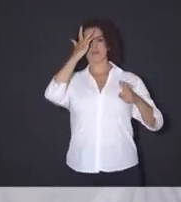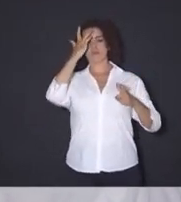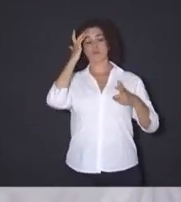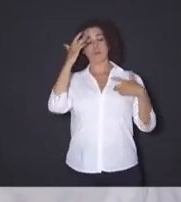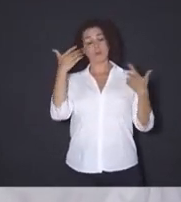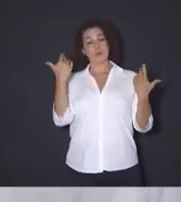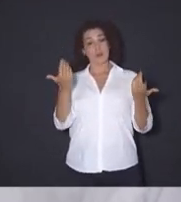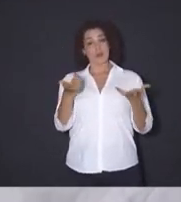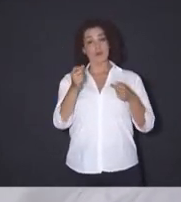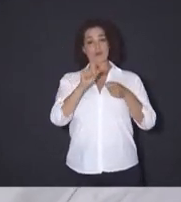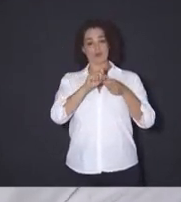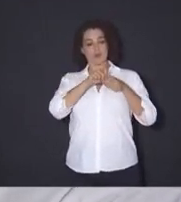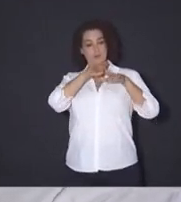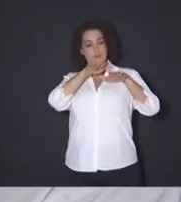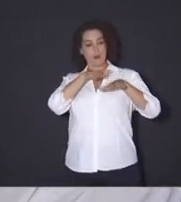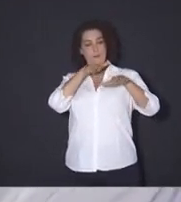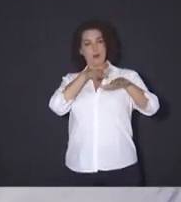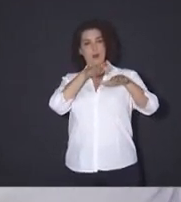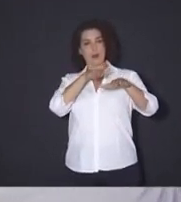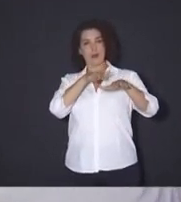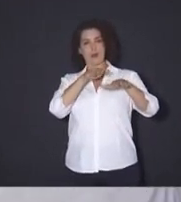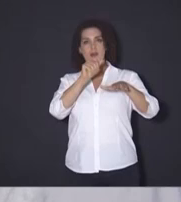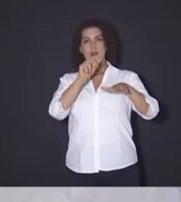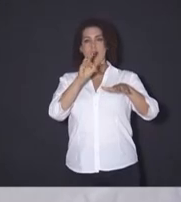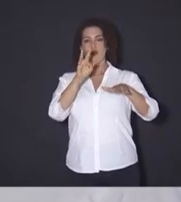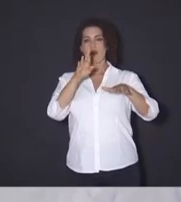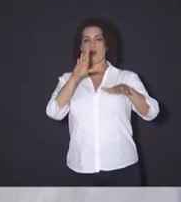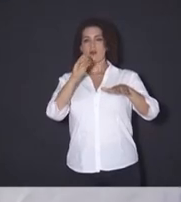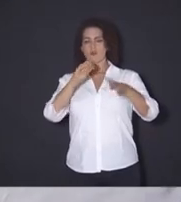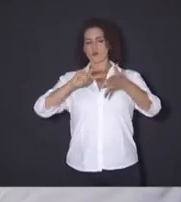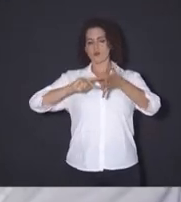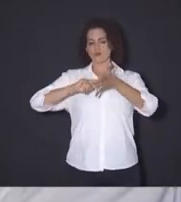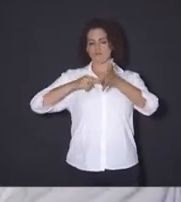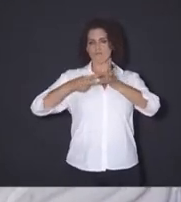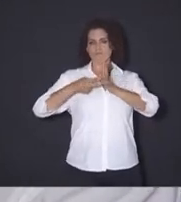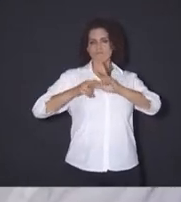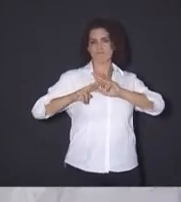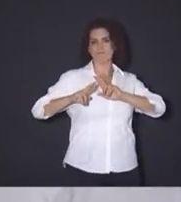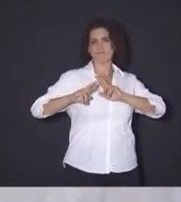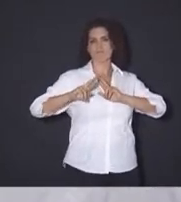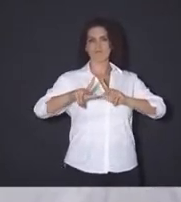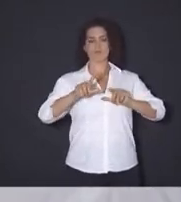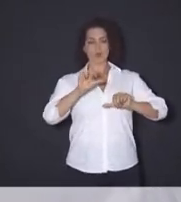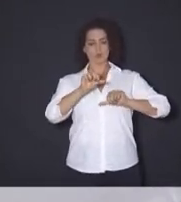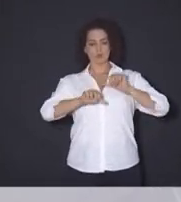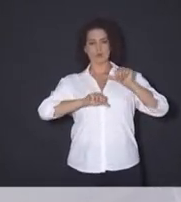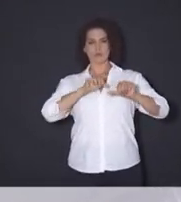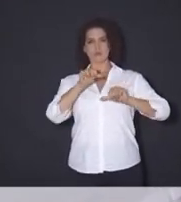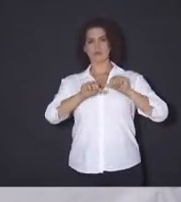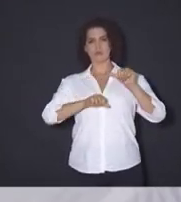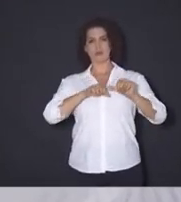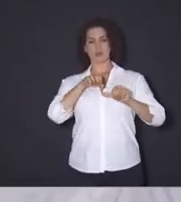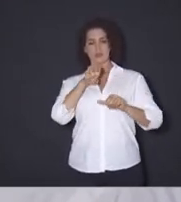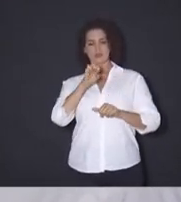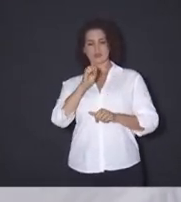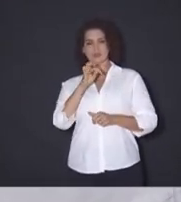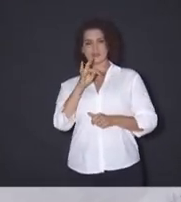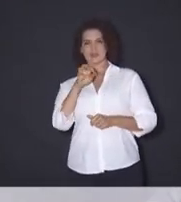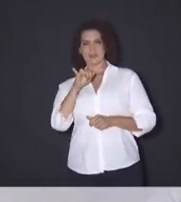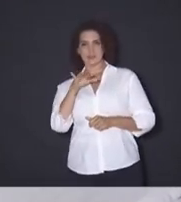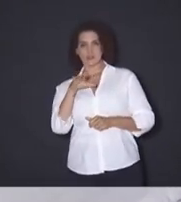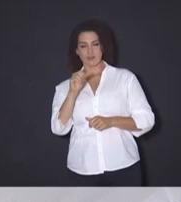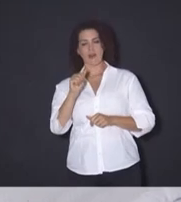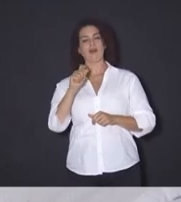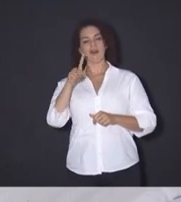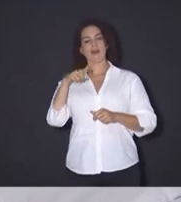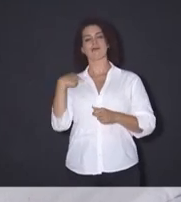cortejo afro ressignifica os blocos afro ressignifica a estética dos blocos de índios essa é a